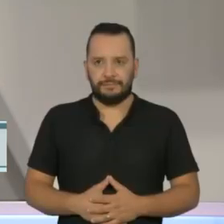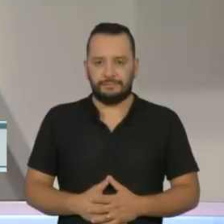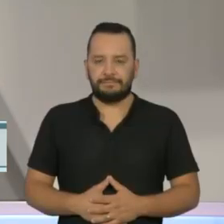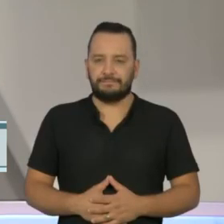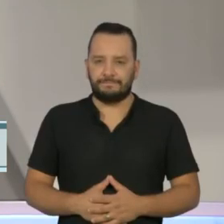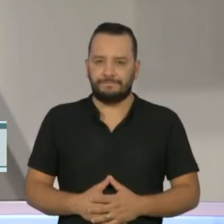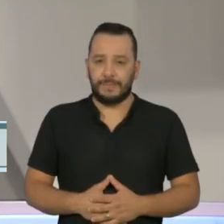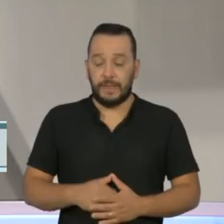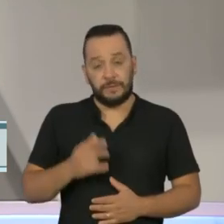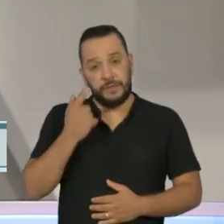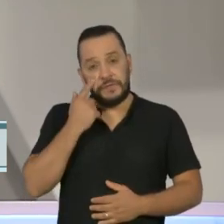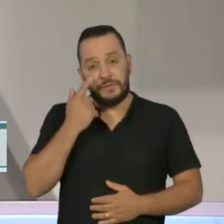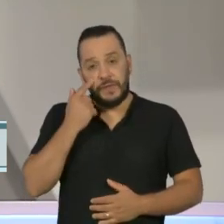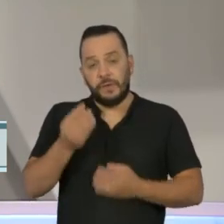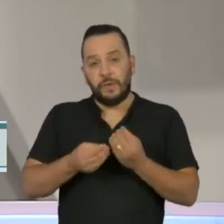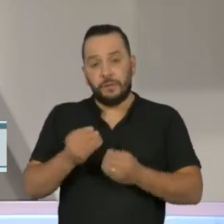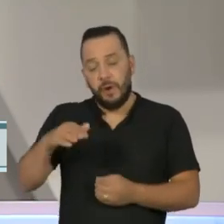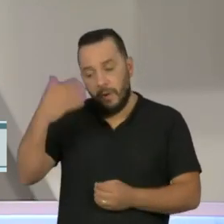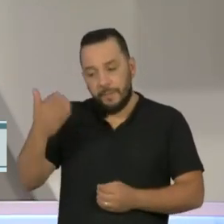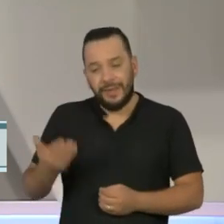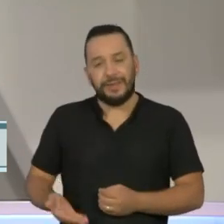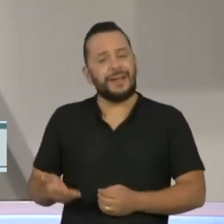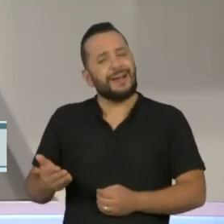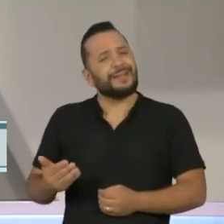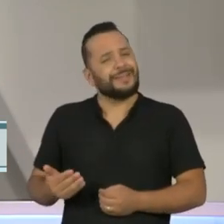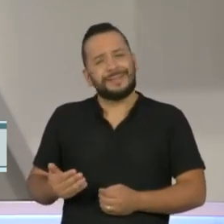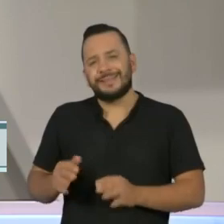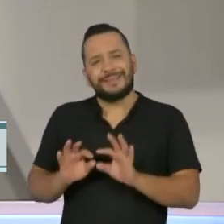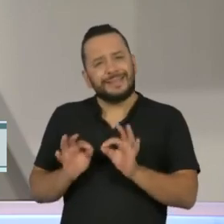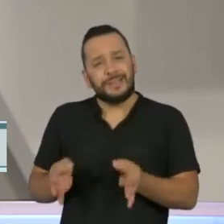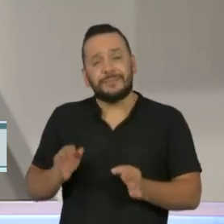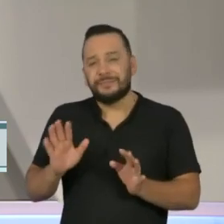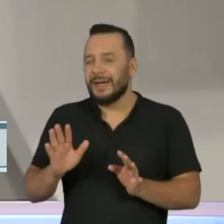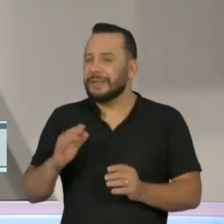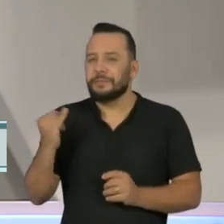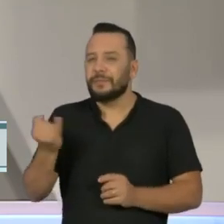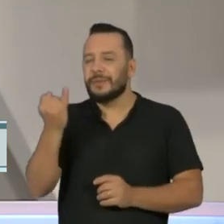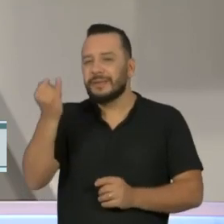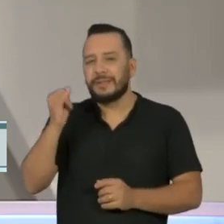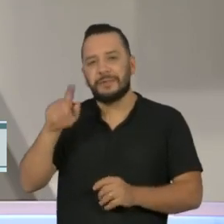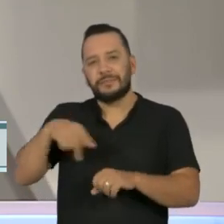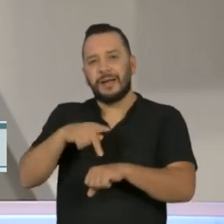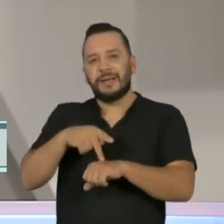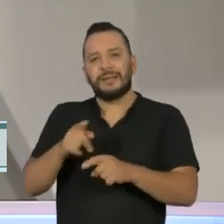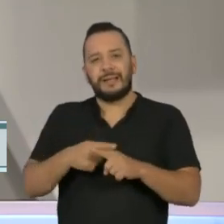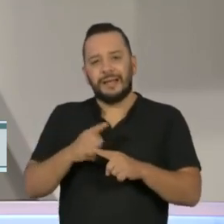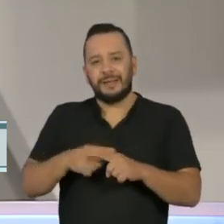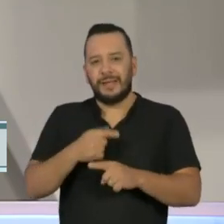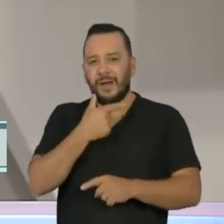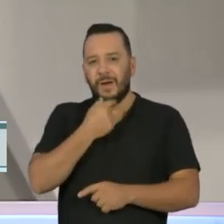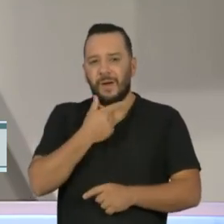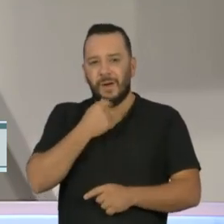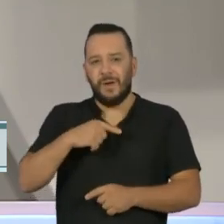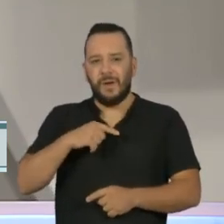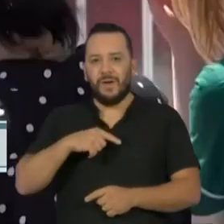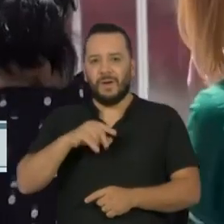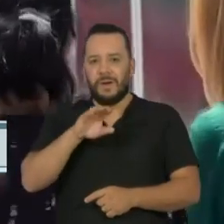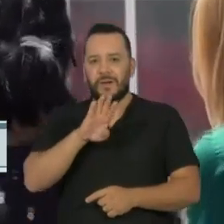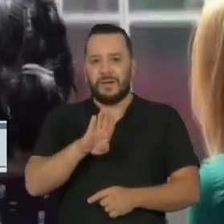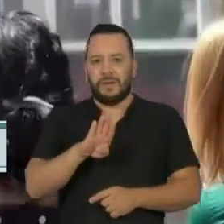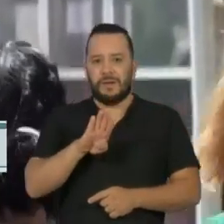Agora você vai ver uma singela homenagem, mas muito significativa, feita na Inglaterra pelo artista Banksy aos profissionais da saúde.